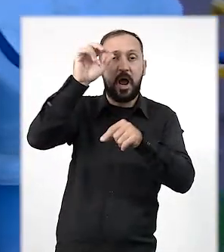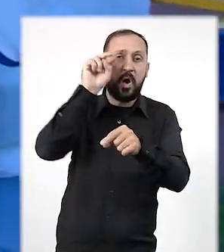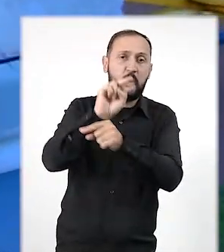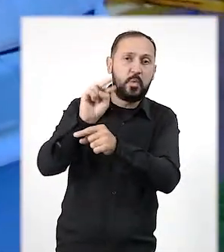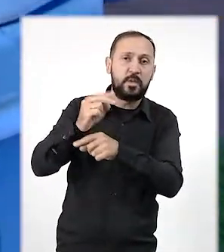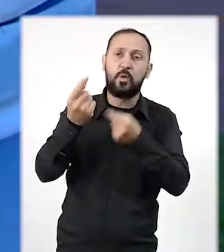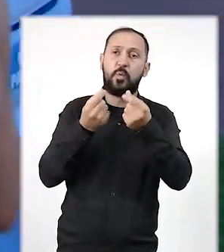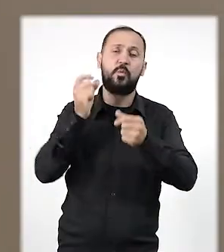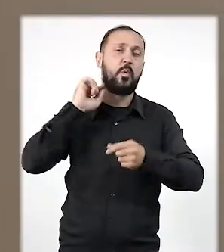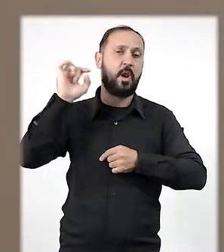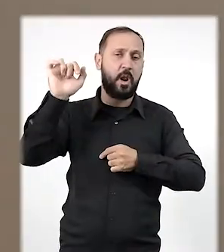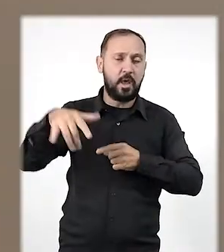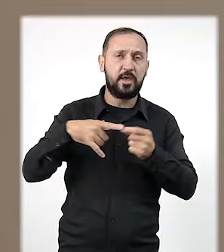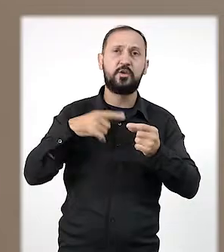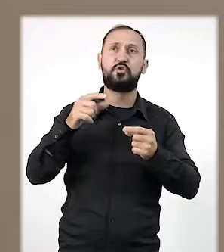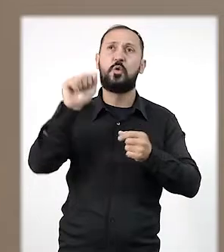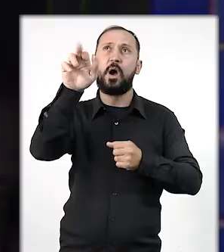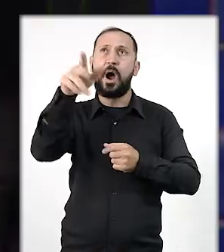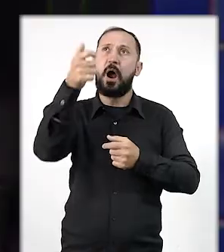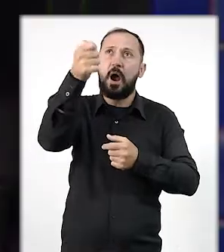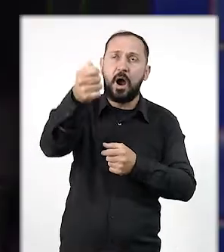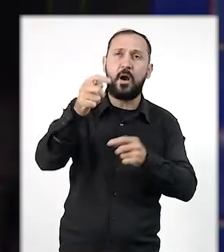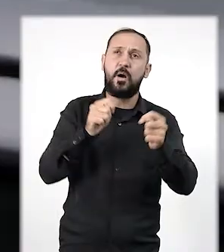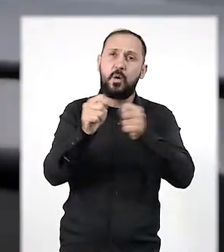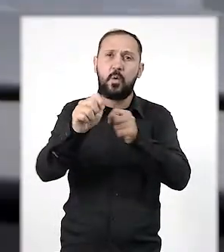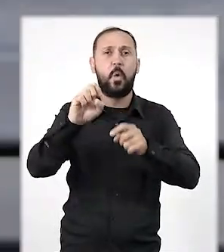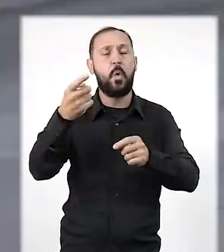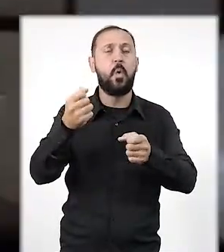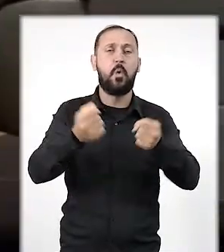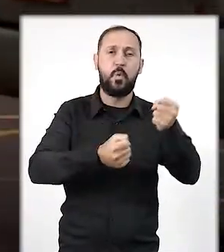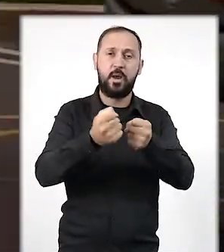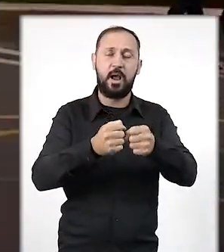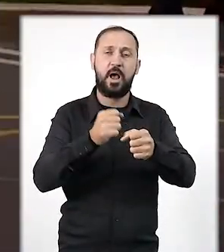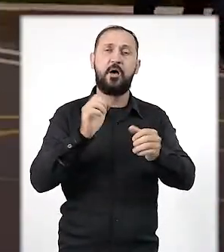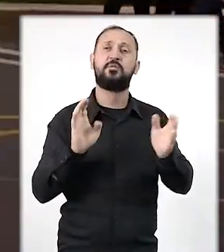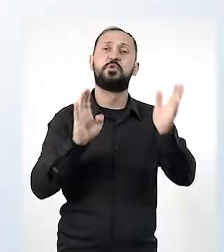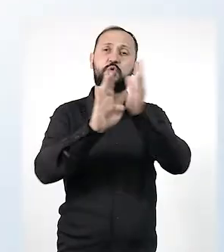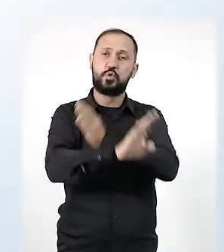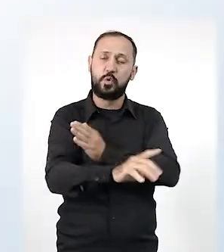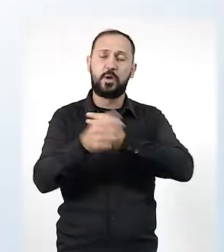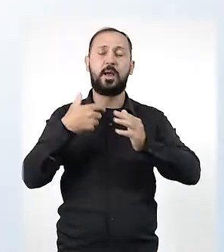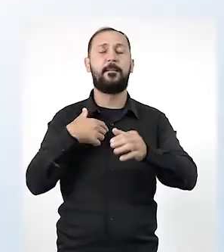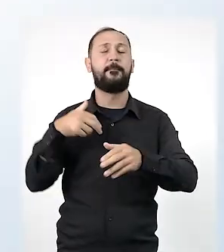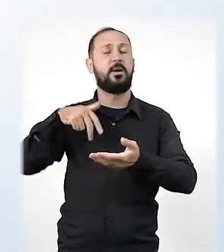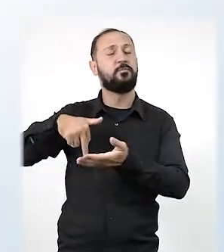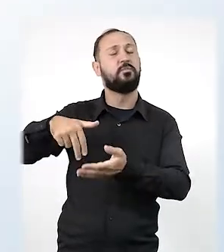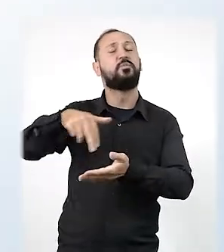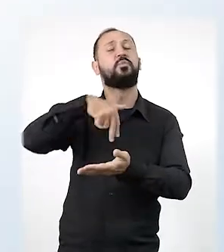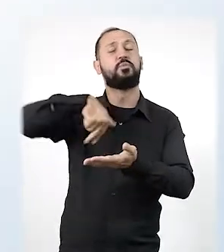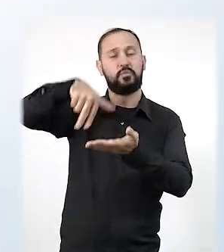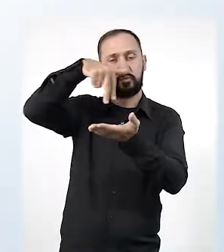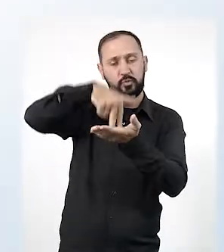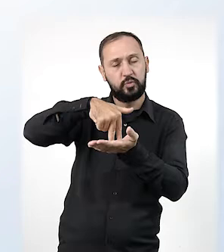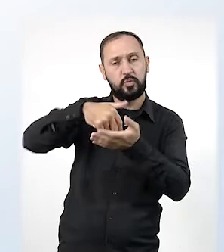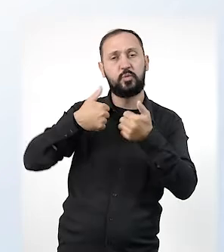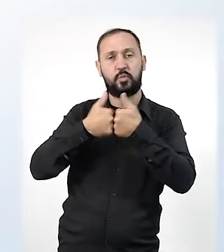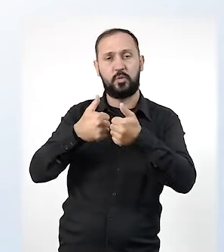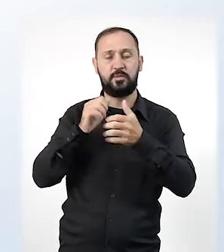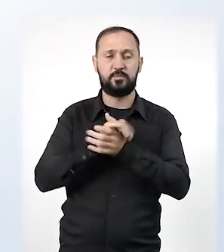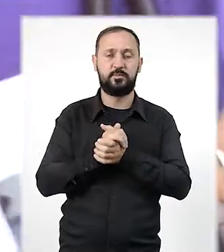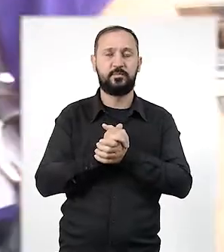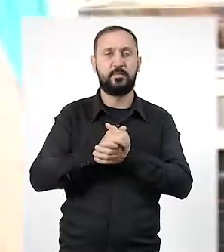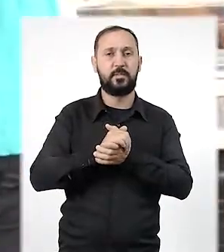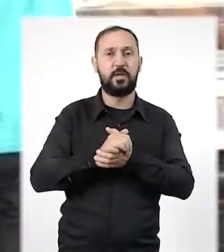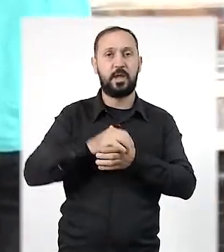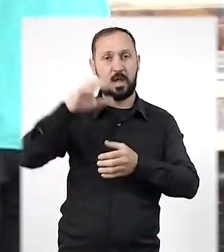separando o lixo, economizando no ar-condicionado ou trocando o carro pelo ônibus. Educação financeira. Por definição,